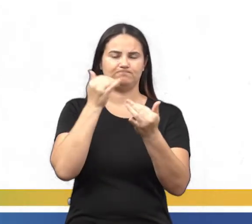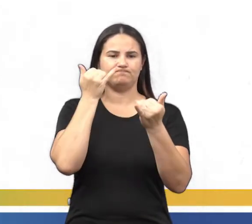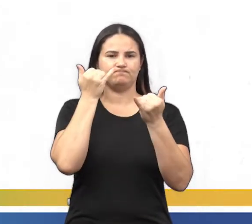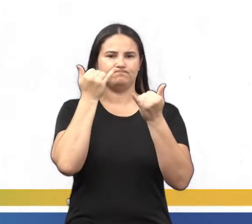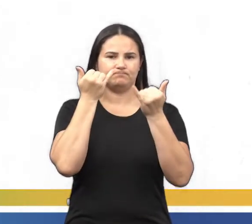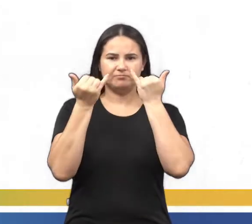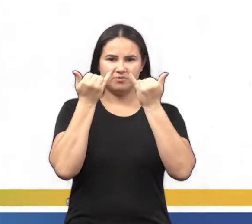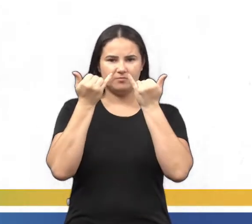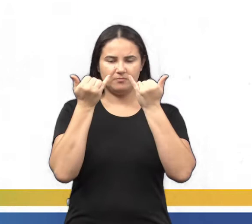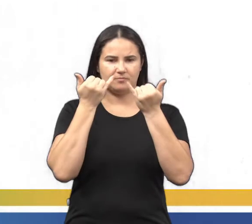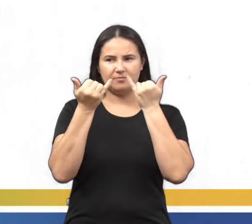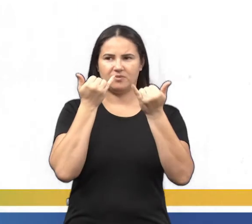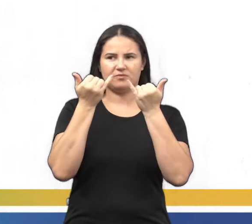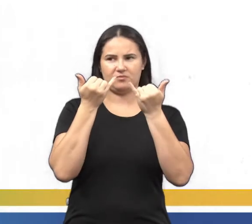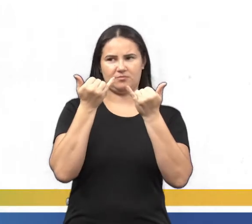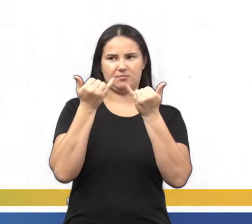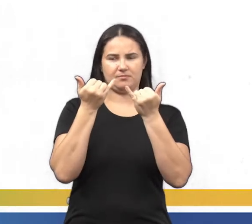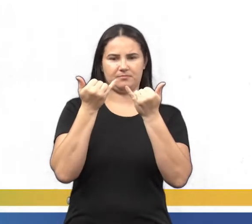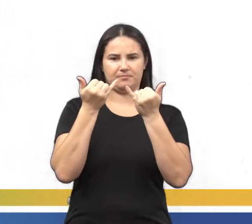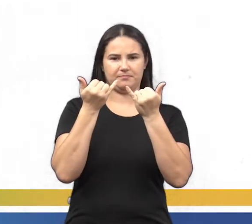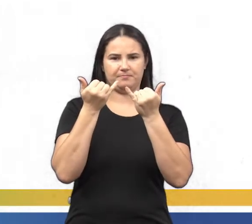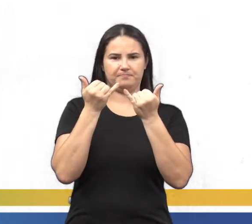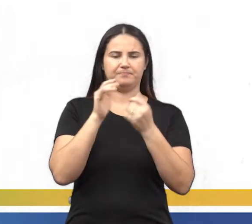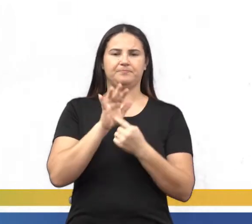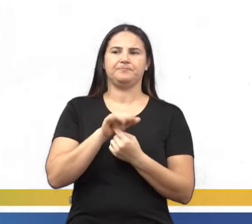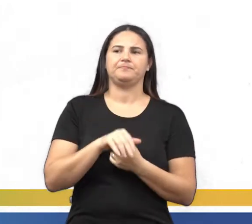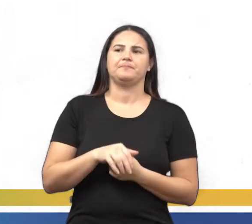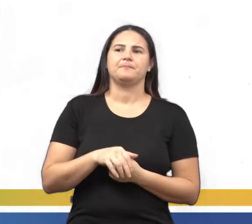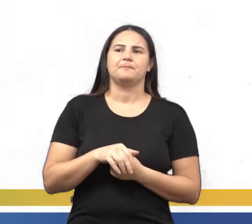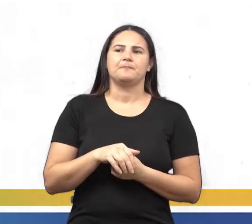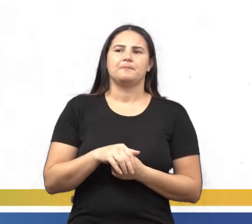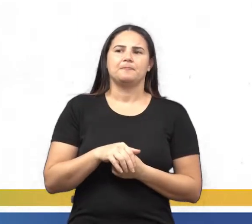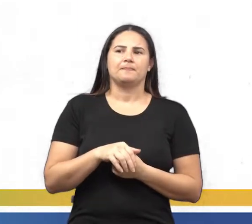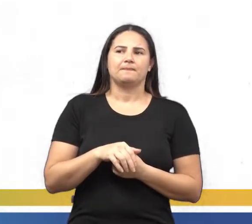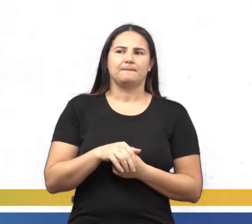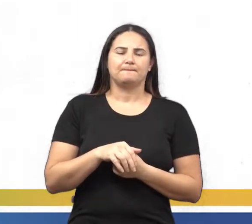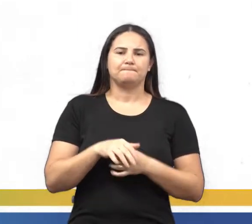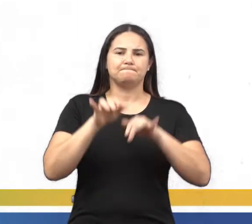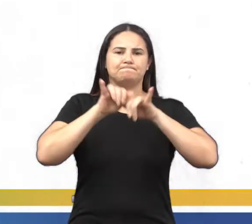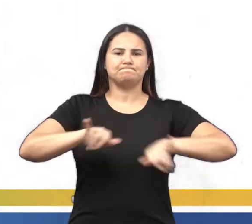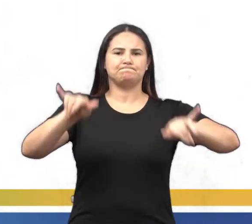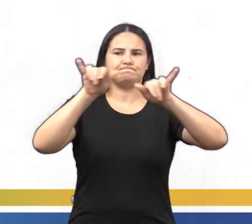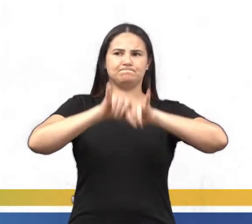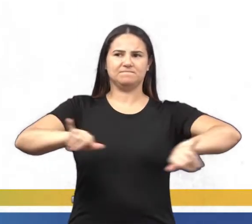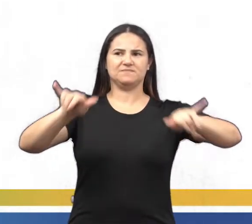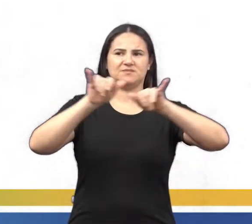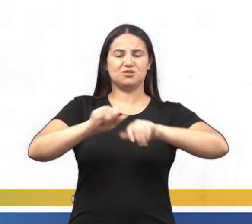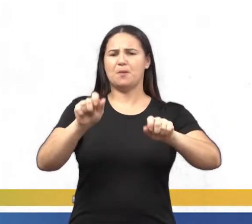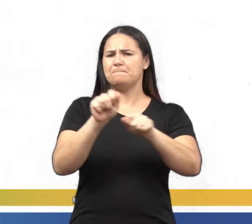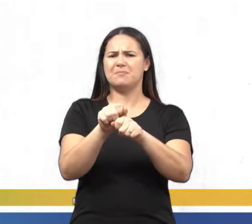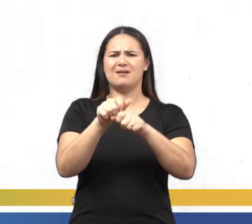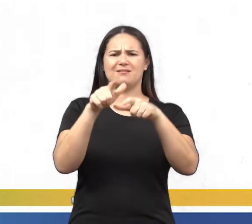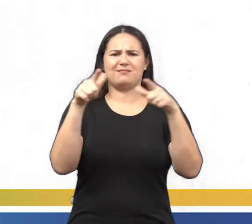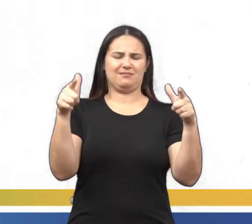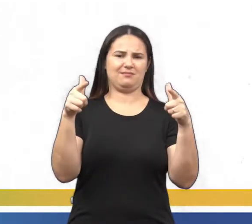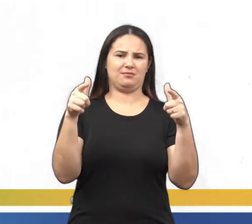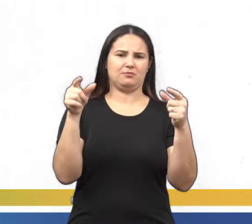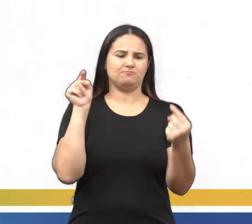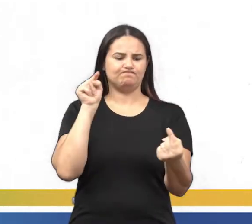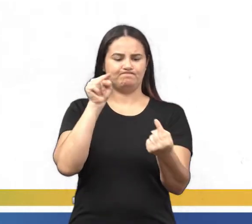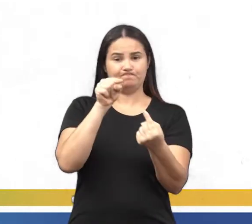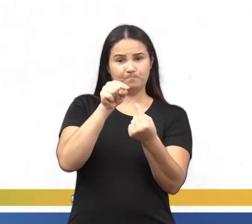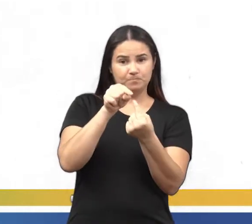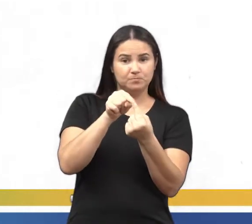a função de informar, referenciar ou notificar com o máximo de clareza possível. É dotado